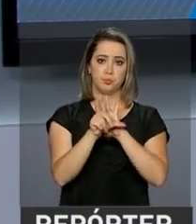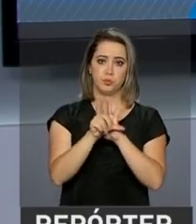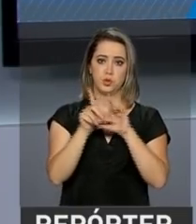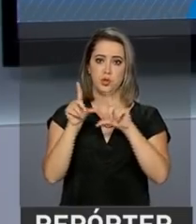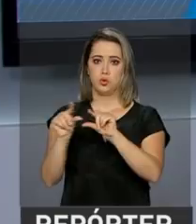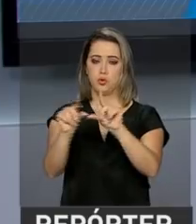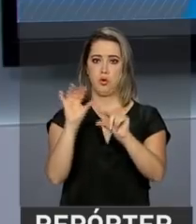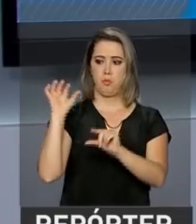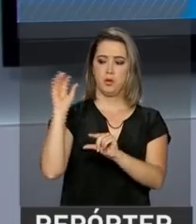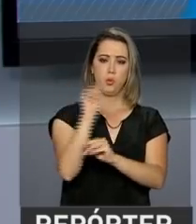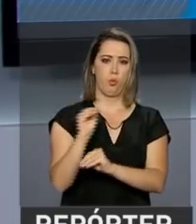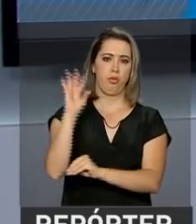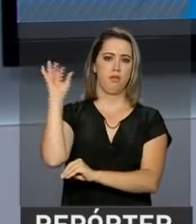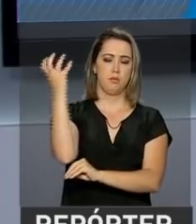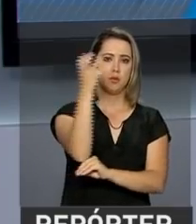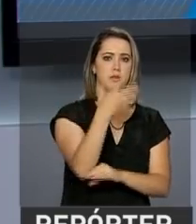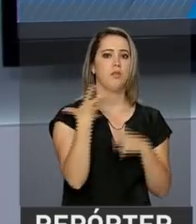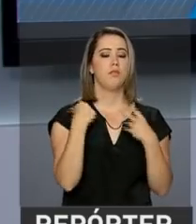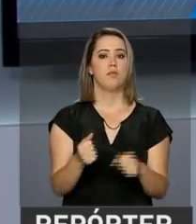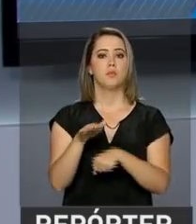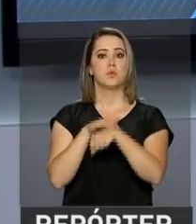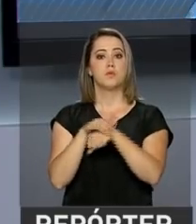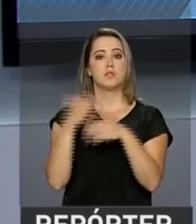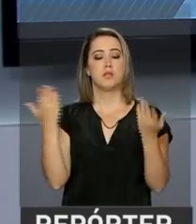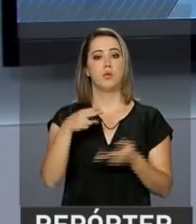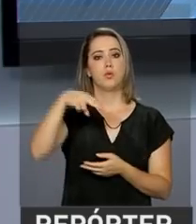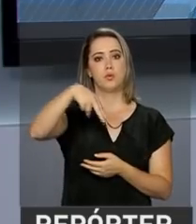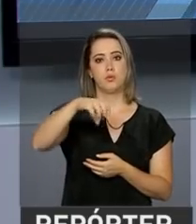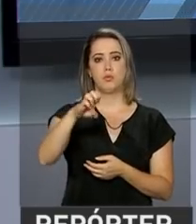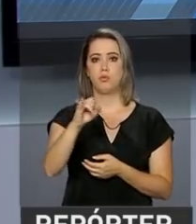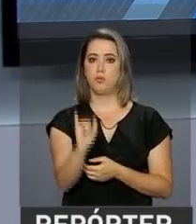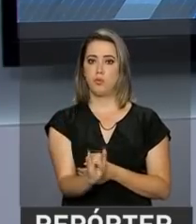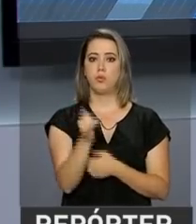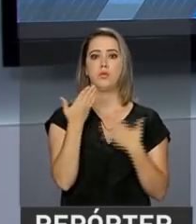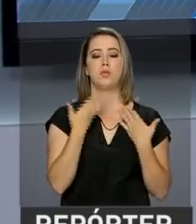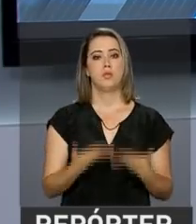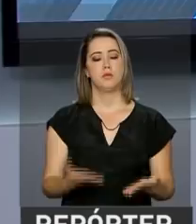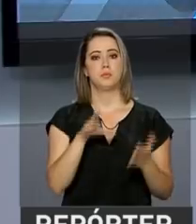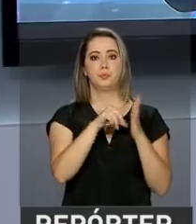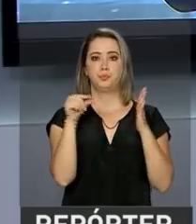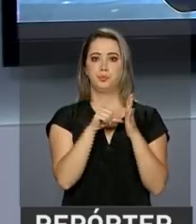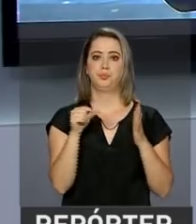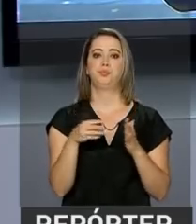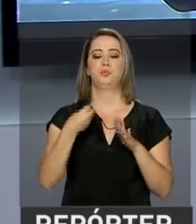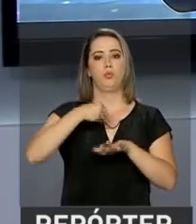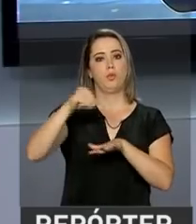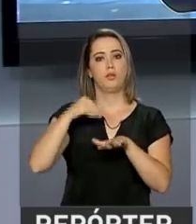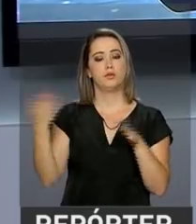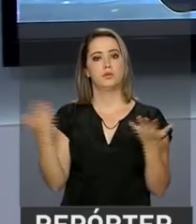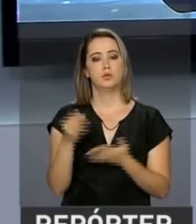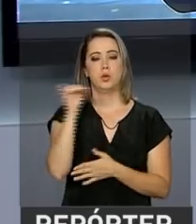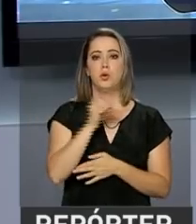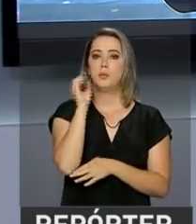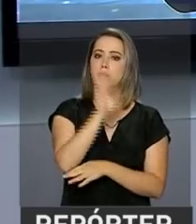áreas de preservação ambiental. Nós vamos então conversar ao vivo com o repórter Ney Pereira, que está no Palácio do Planalto e tem as informações para a gente.